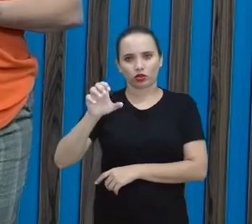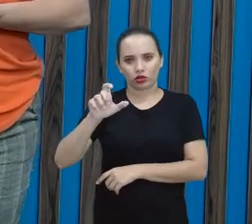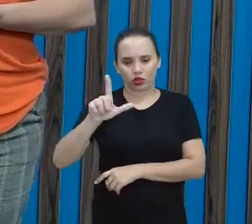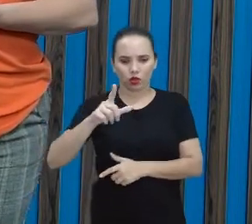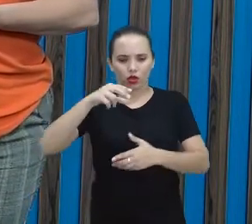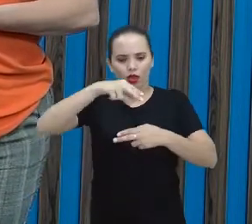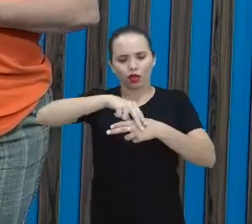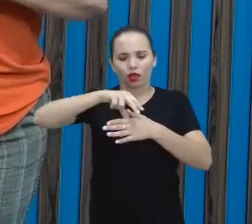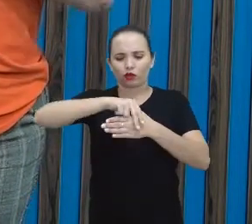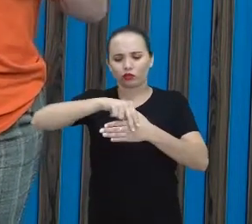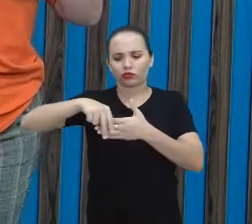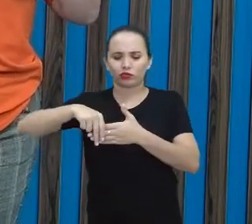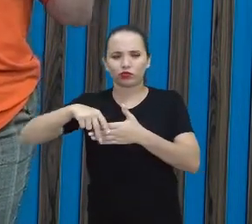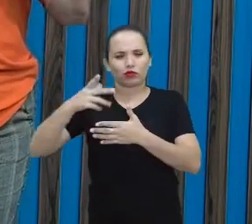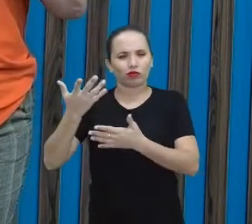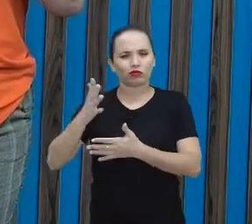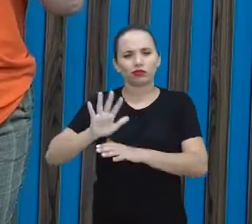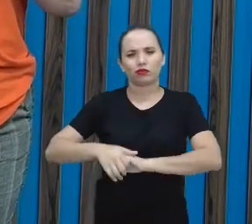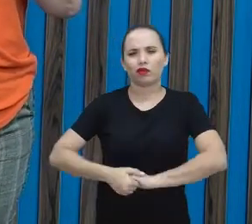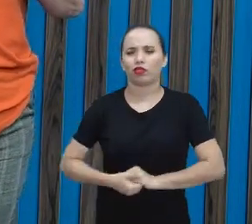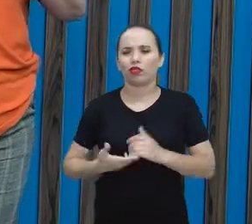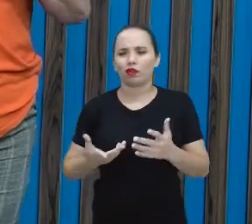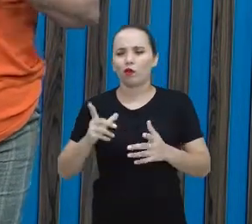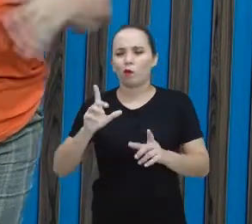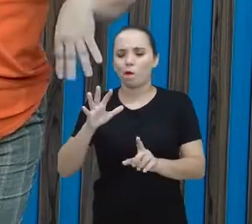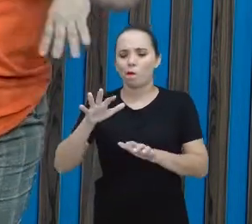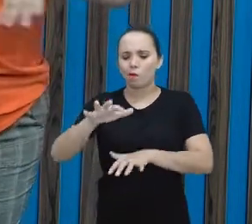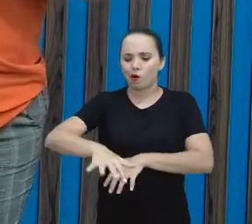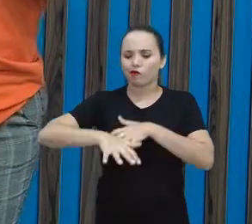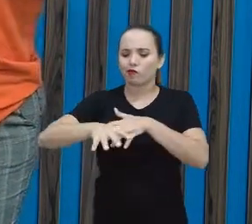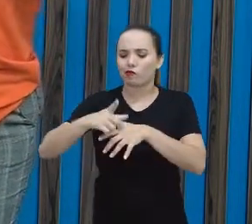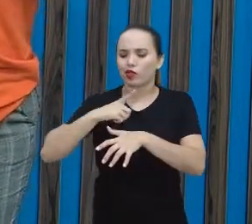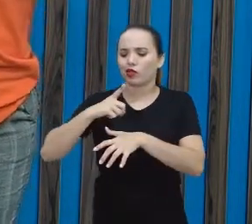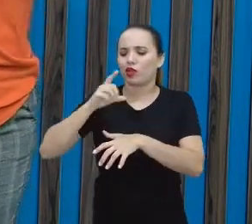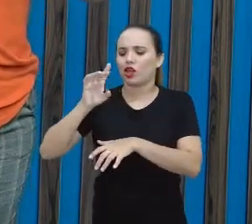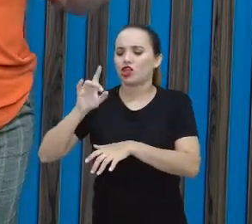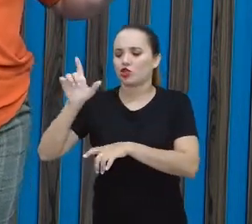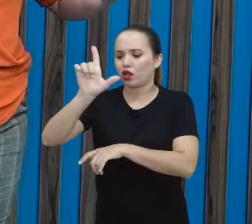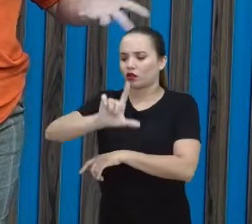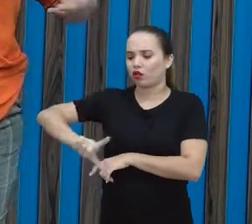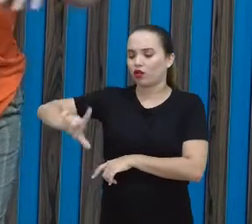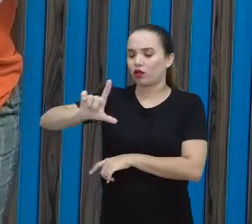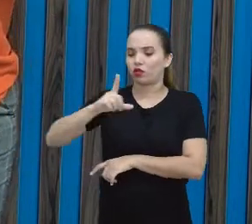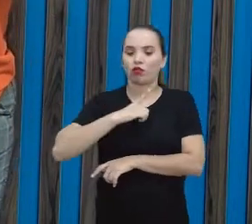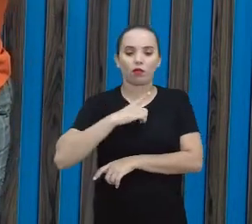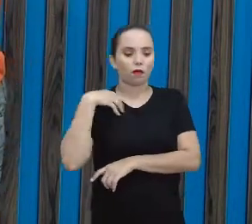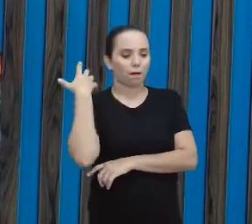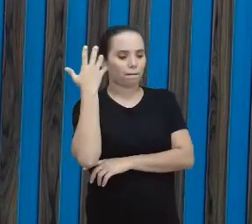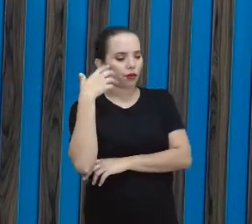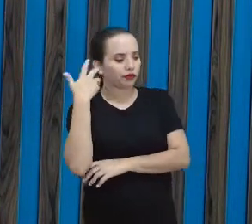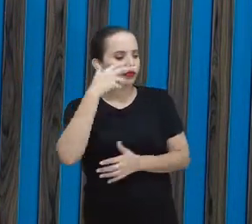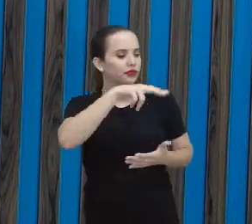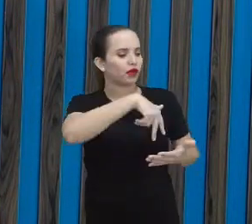só a literatura, o movimento armorial dava conta da música, da dança,